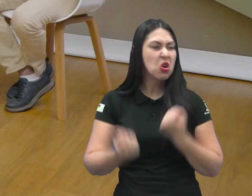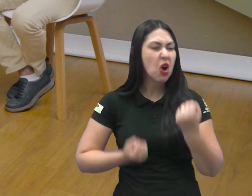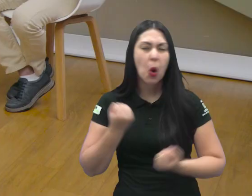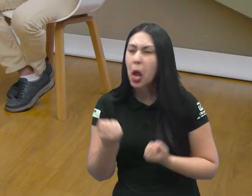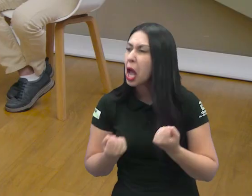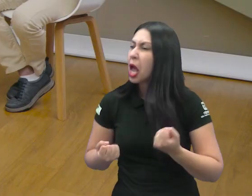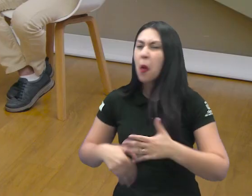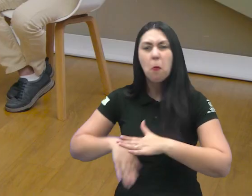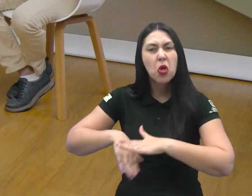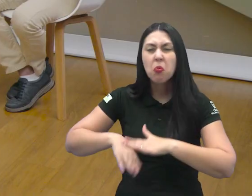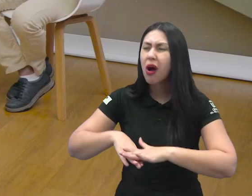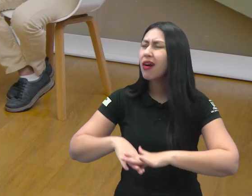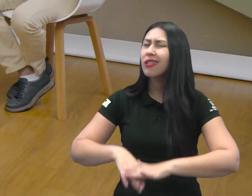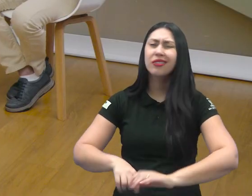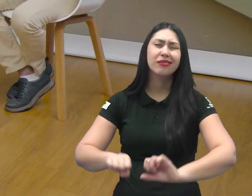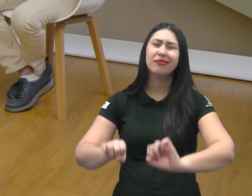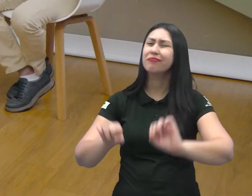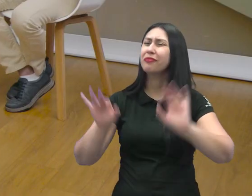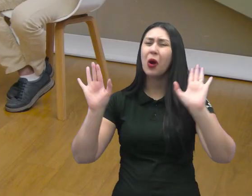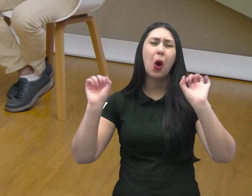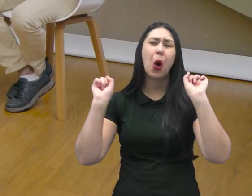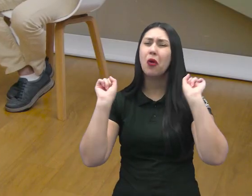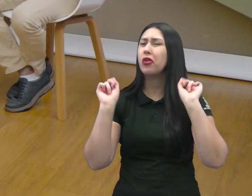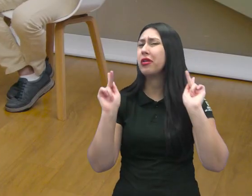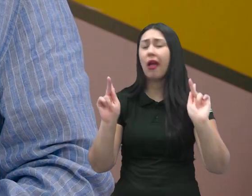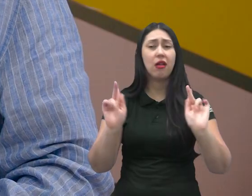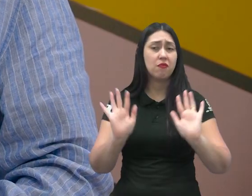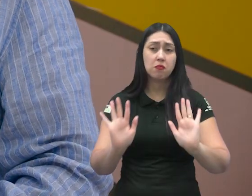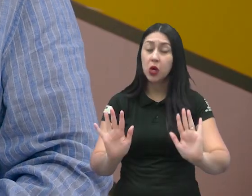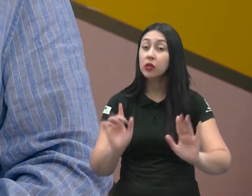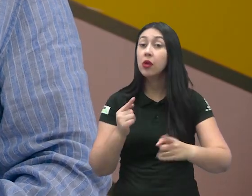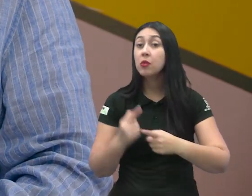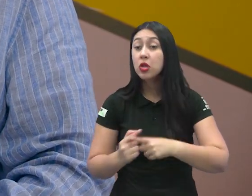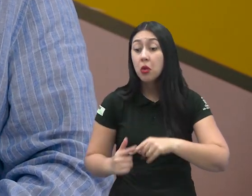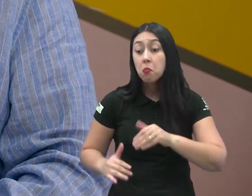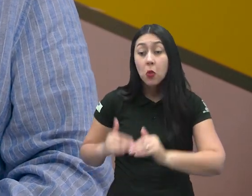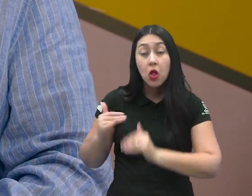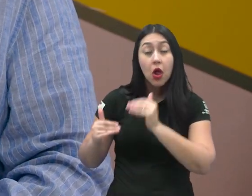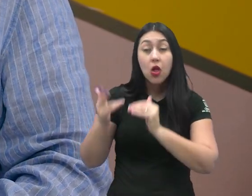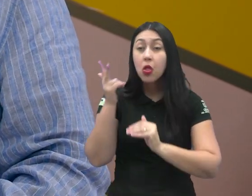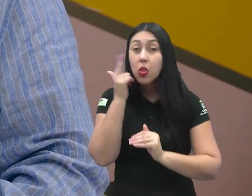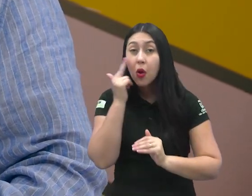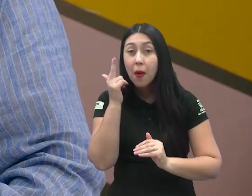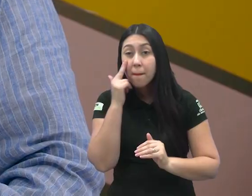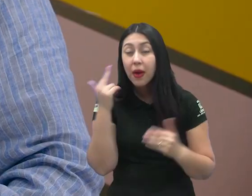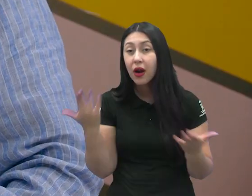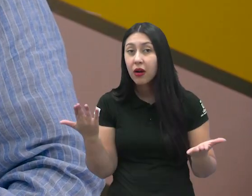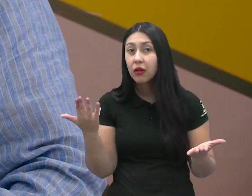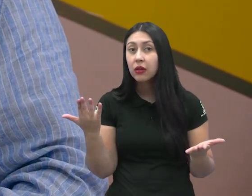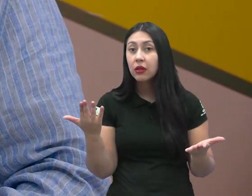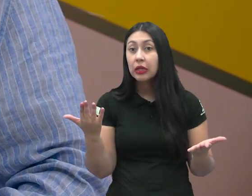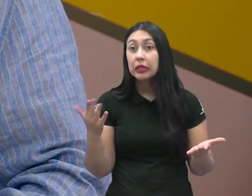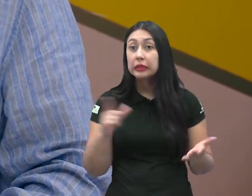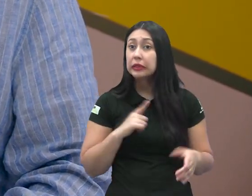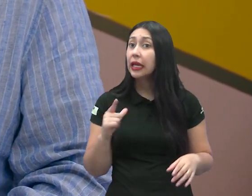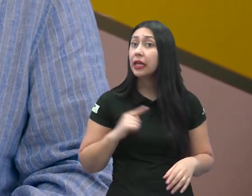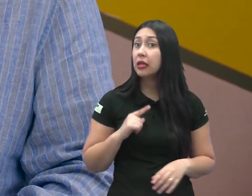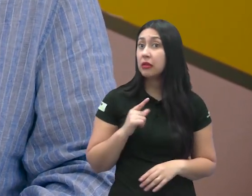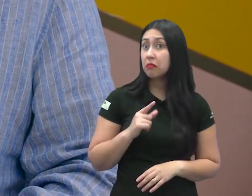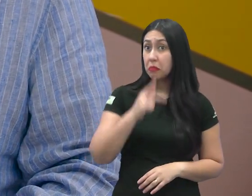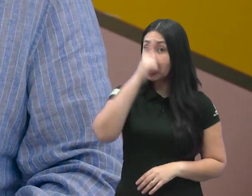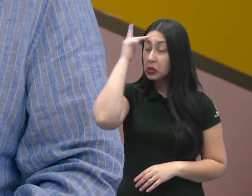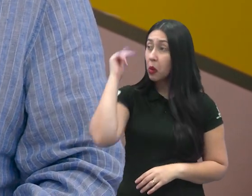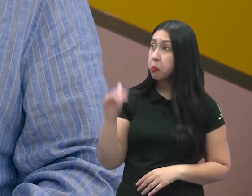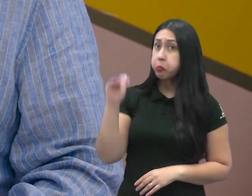deixa quieto. Você está entendendo? Porque vai evoluir bem. Quantas pessoas que você conhece na idade adulta que tem pé